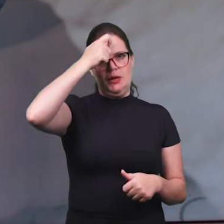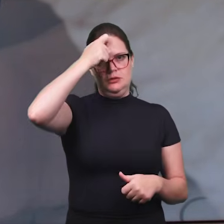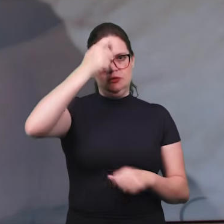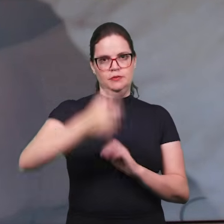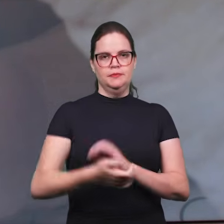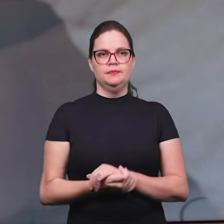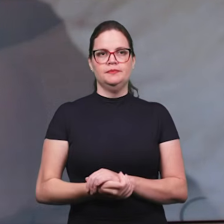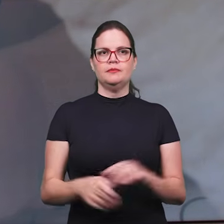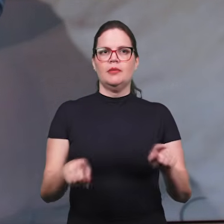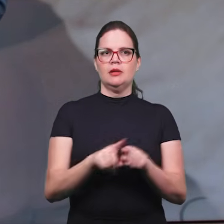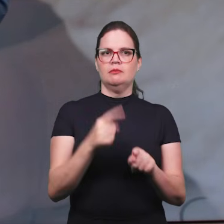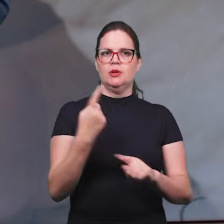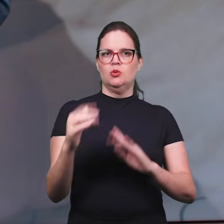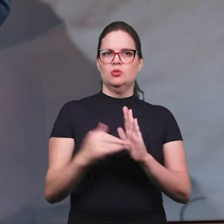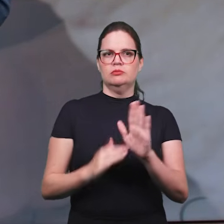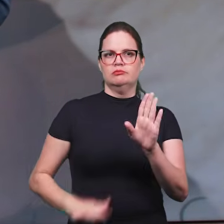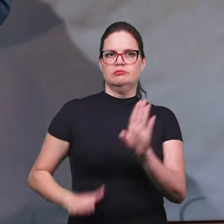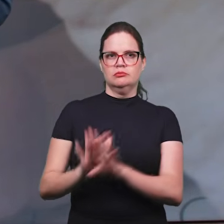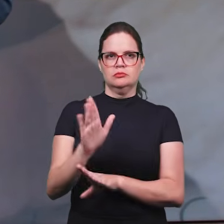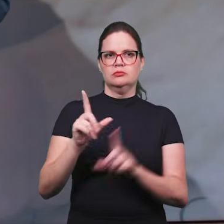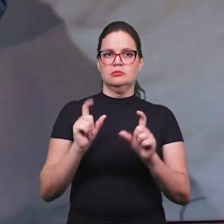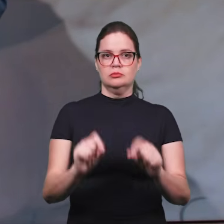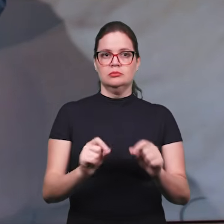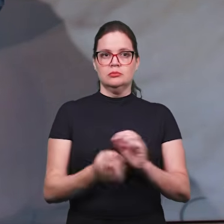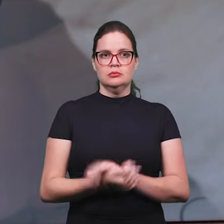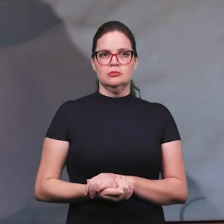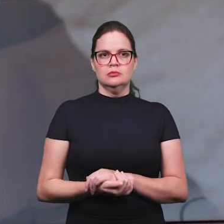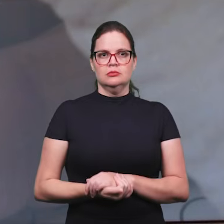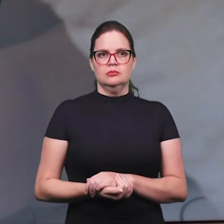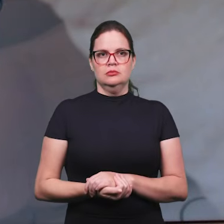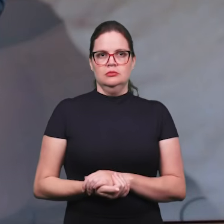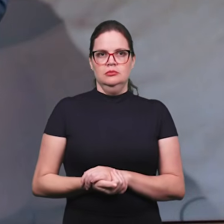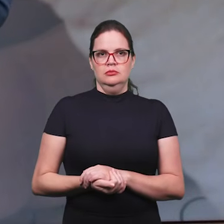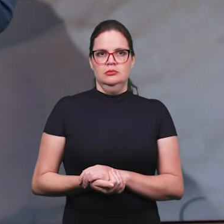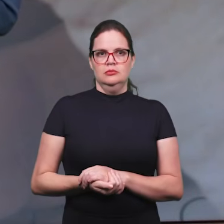mentalidade. E, por fim, a gente trouxe ali ações